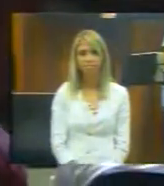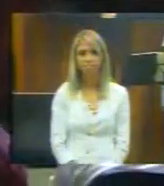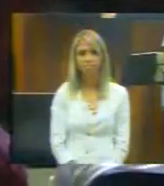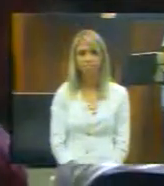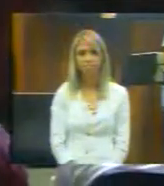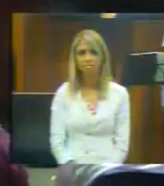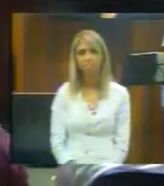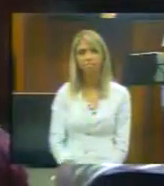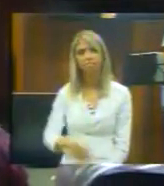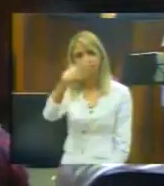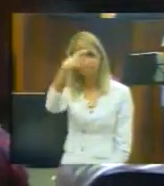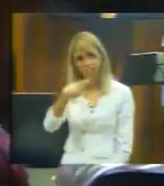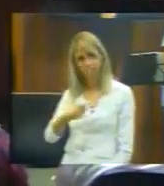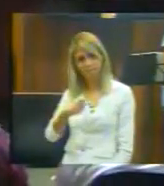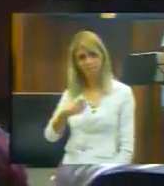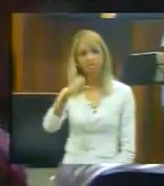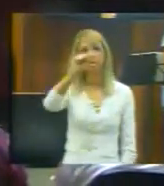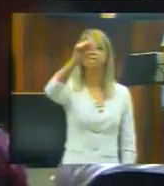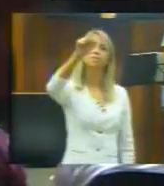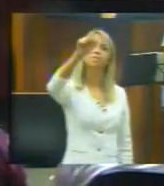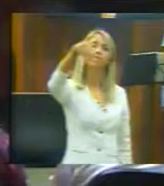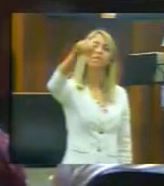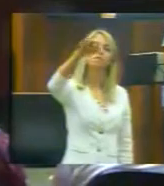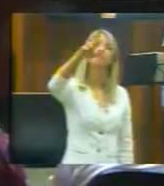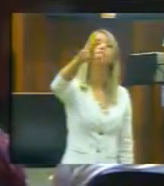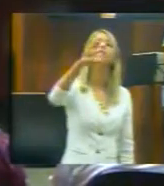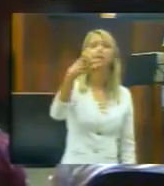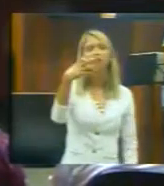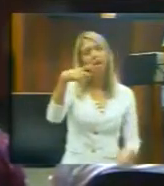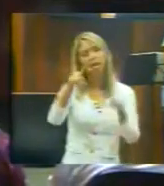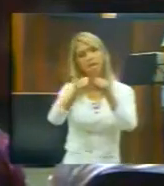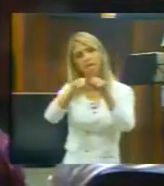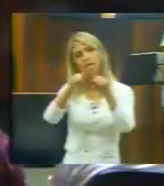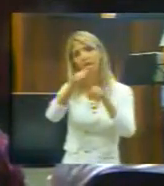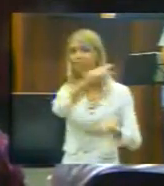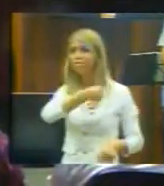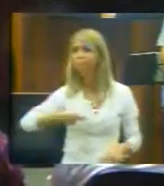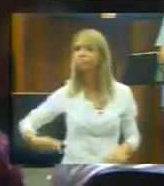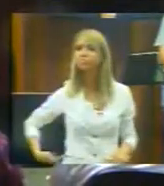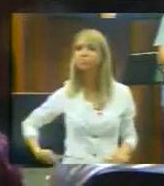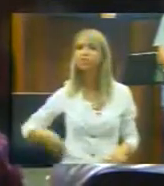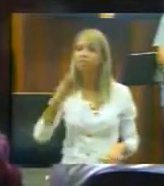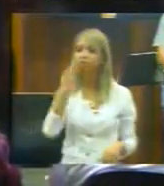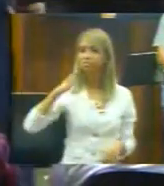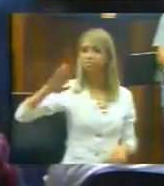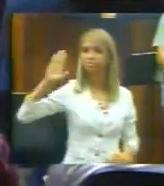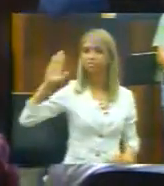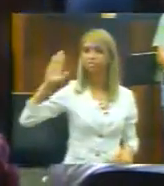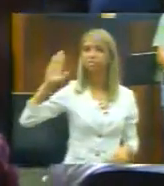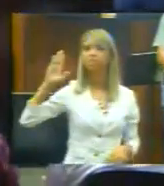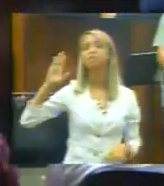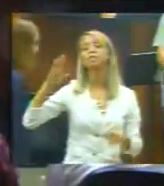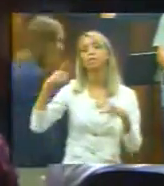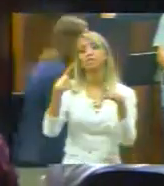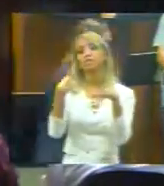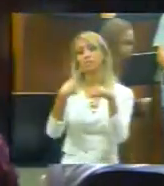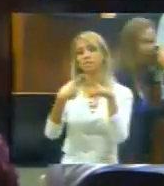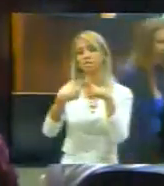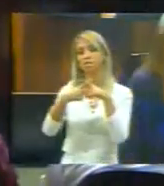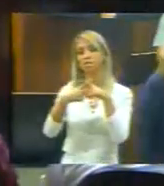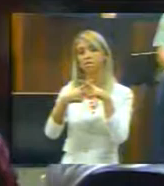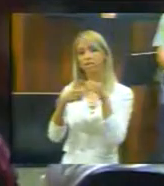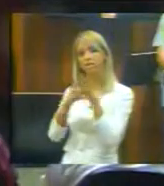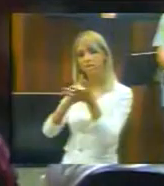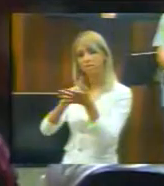Eu, Samir Emanuel, também me candidato à presidência, por meio dessa. E vou esperar mais um pouquinho também, porque acabamos de